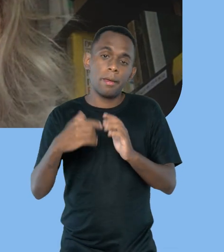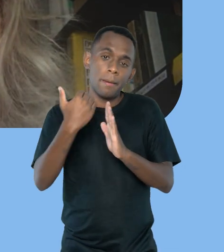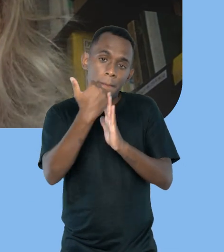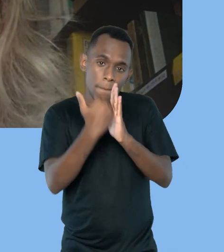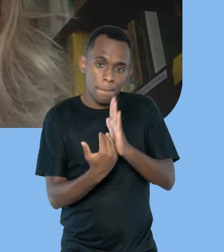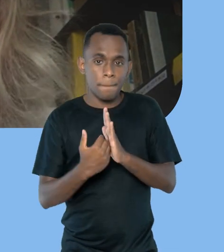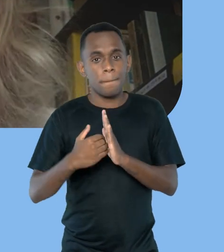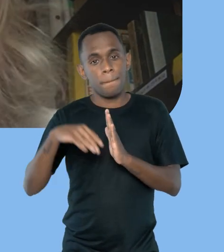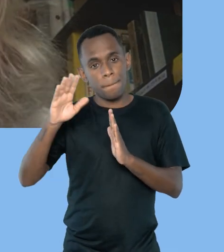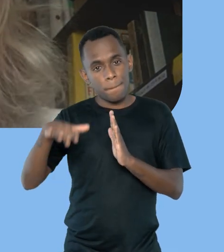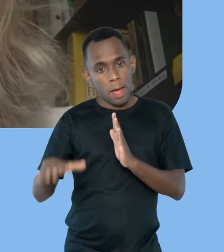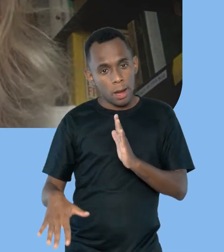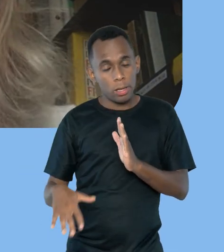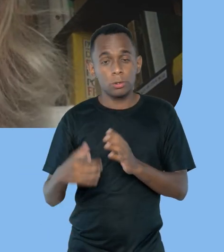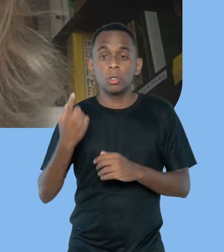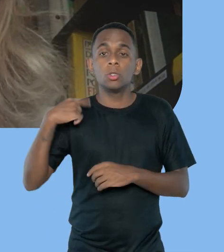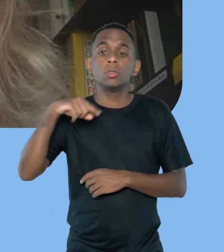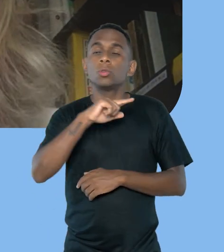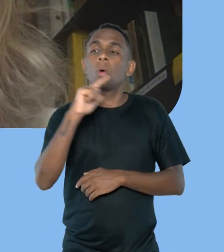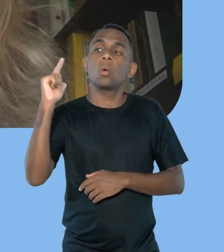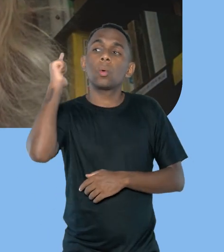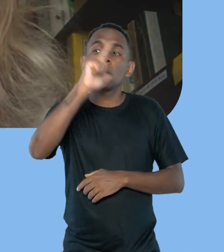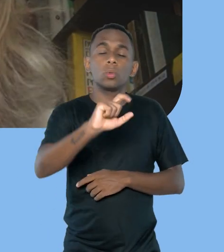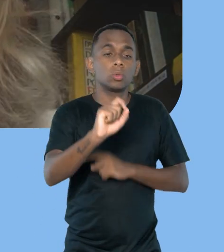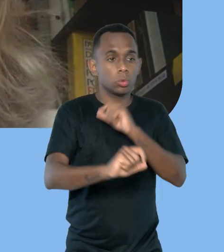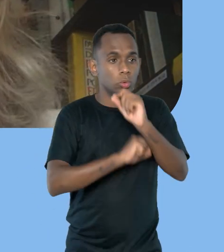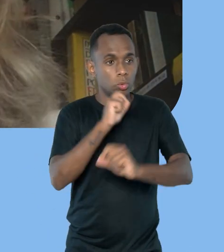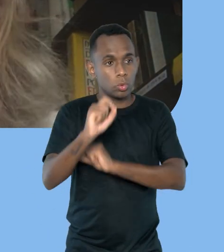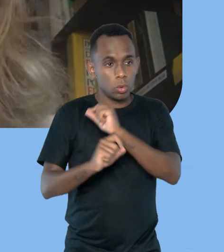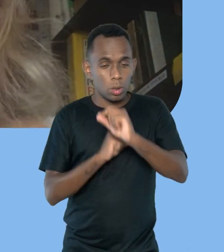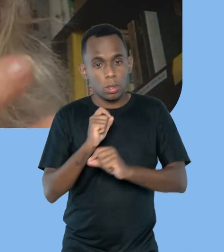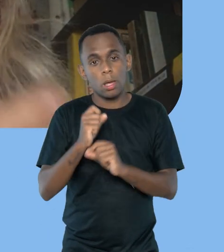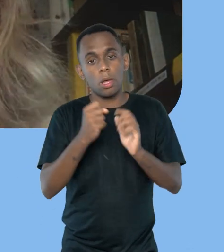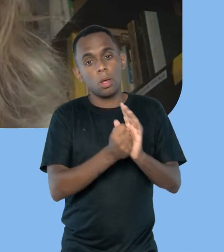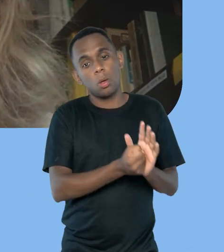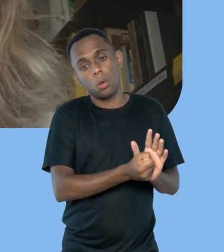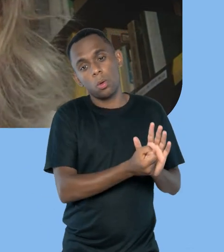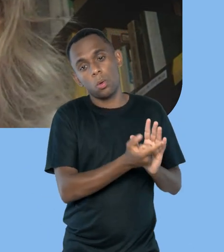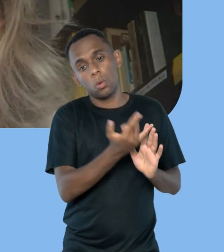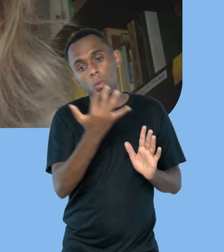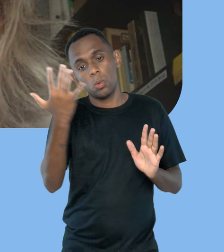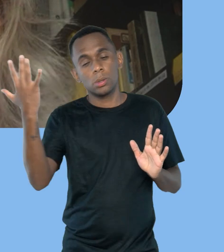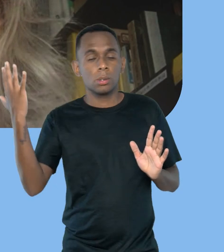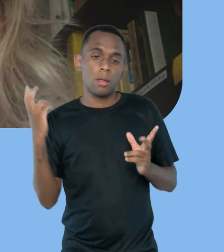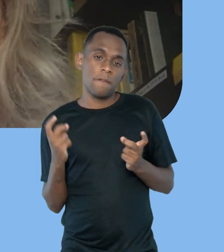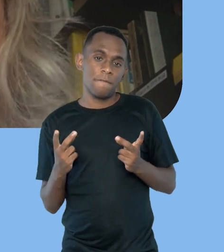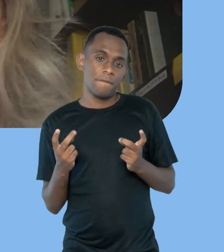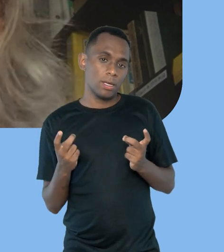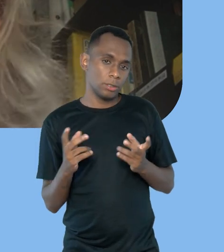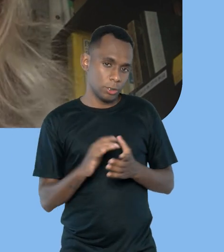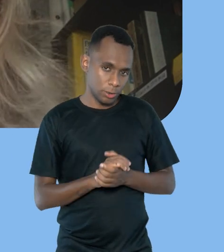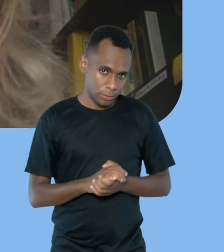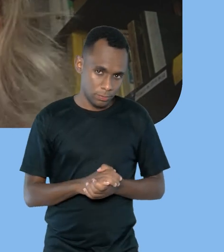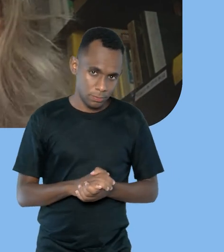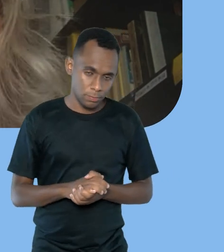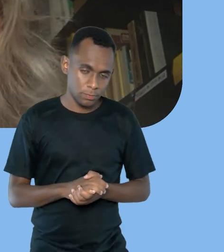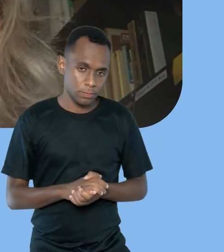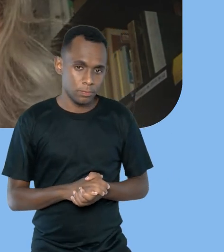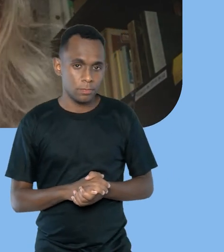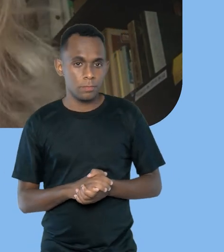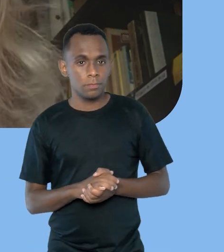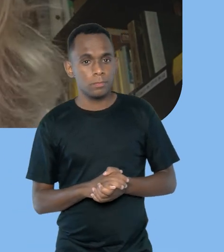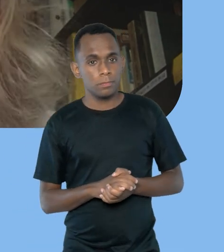barato. O governo, nós ganhamos na quantidade de livros vendidos. Quer dizer, a gente...